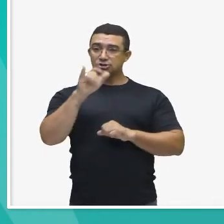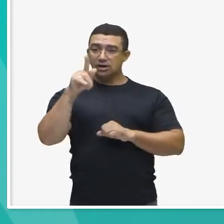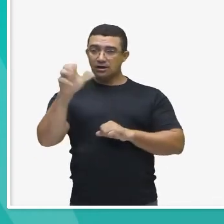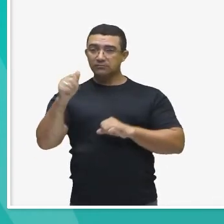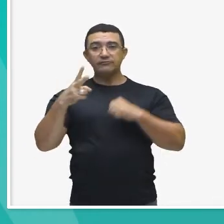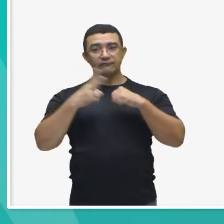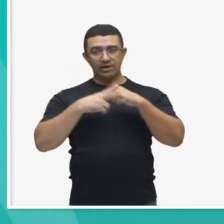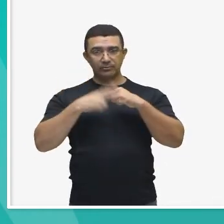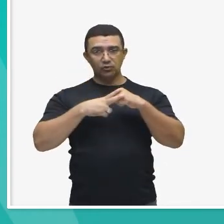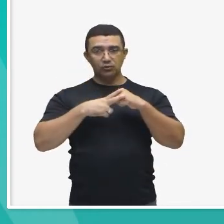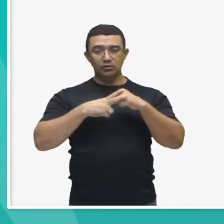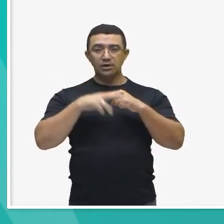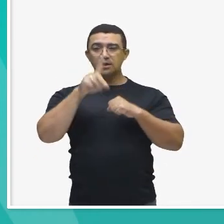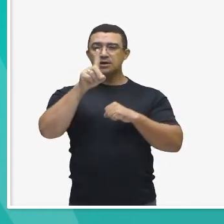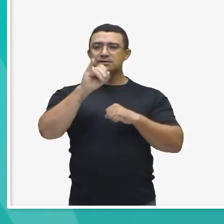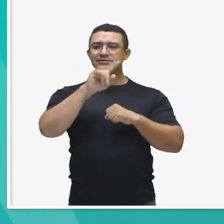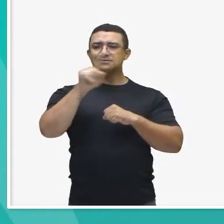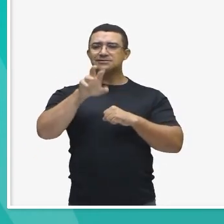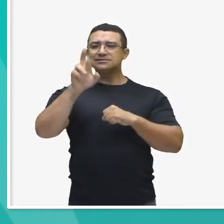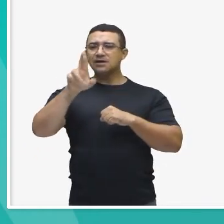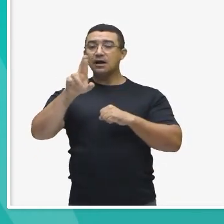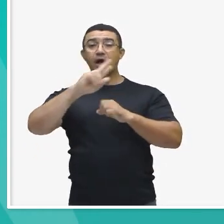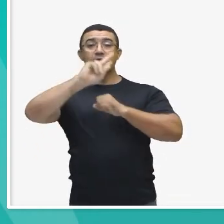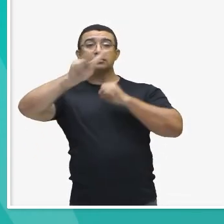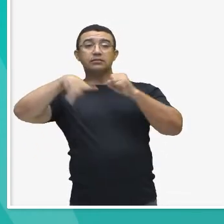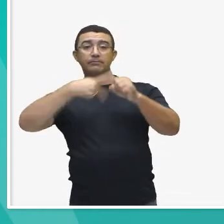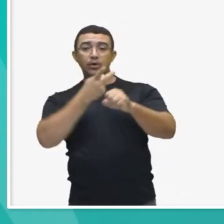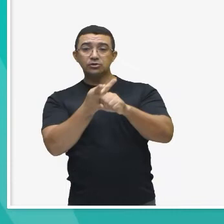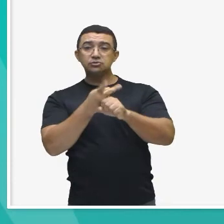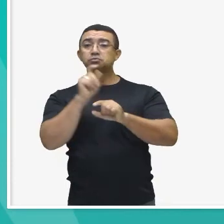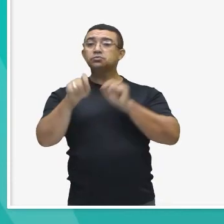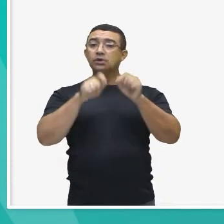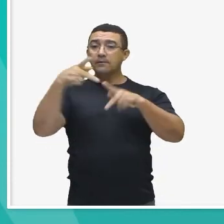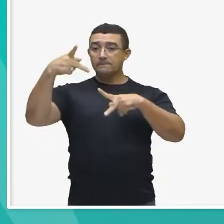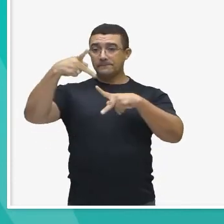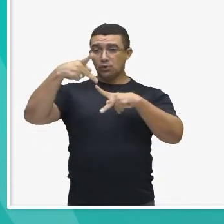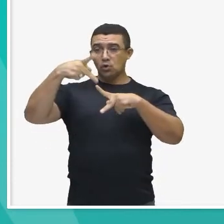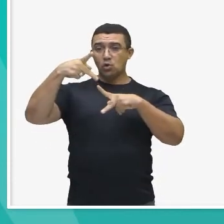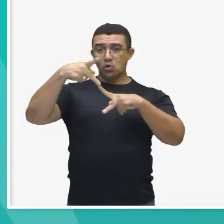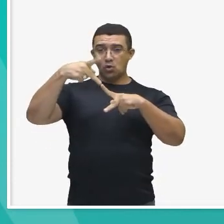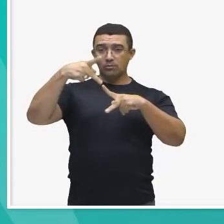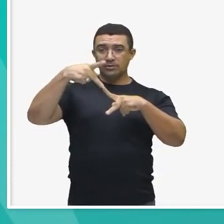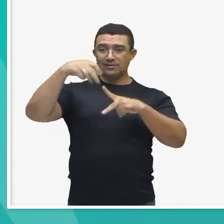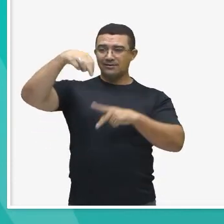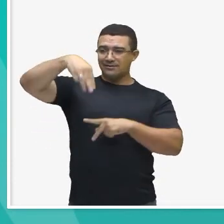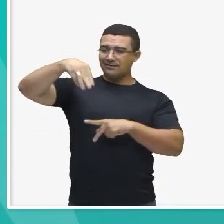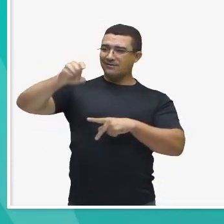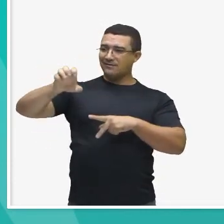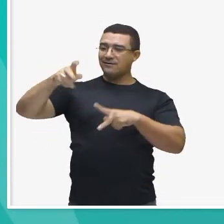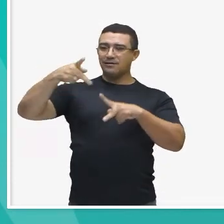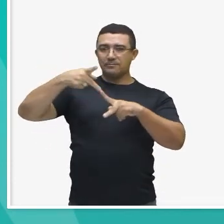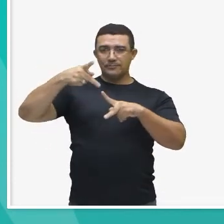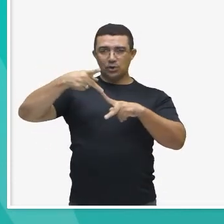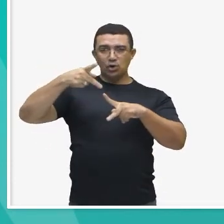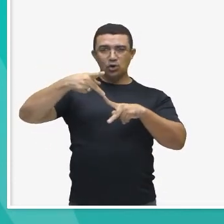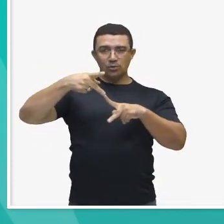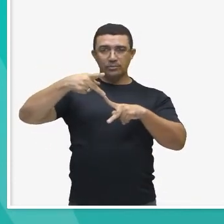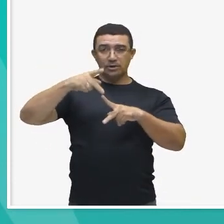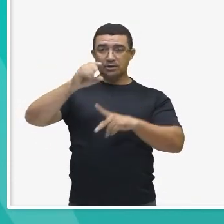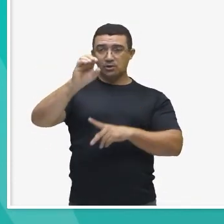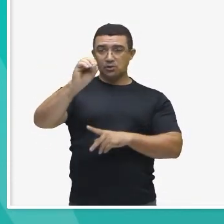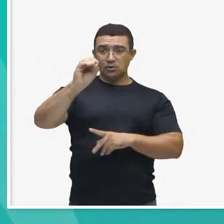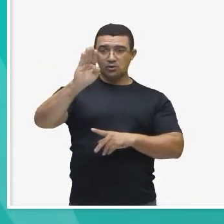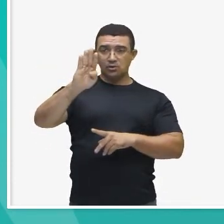é? Quem é que vem depois dele? O verbo não está iniciando a oração?